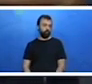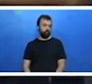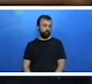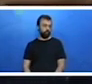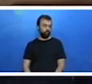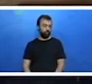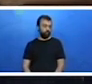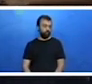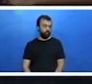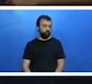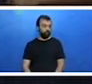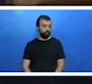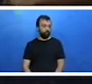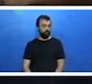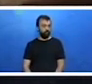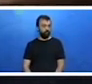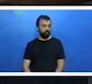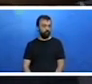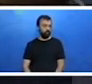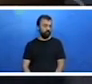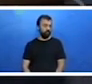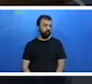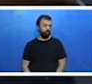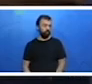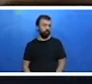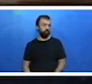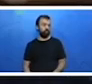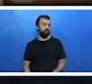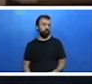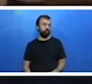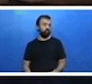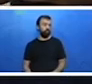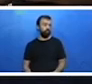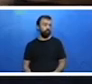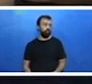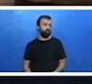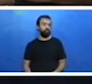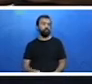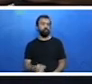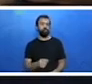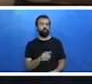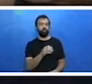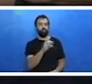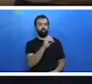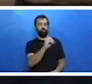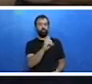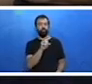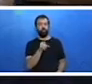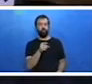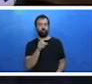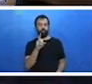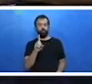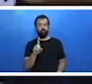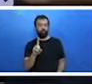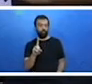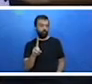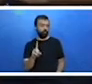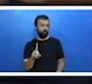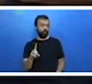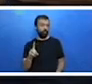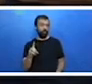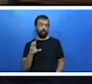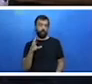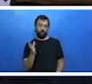1/10. Como que eu represento 1/10? 0 na parte inteira e 1 na parte decimal. Eu vou pegar